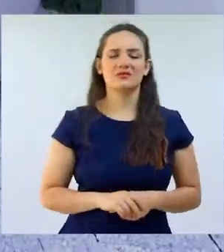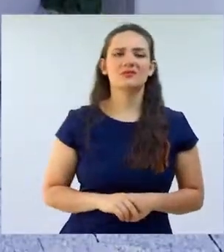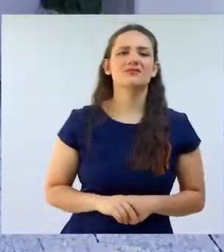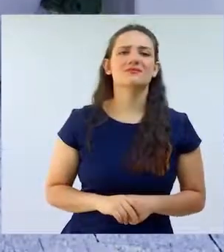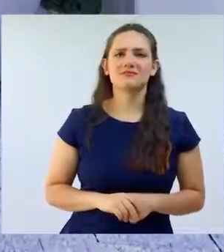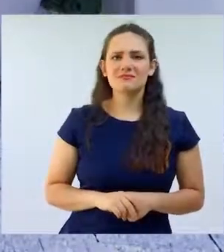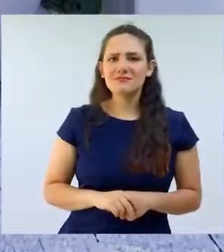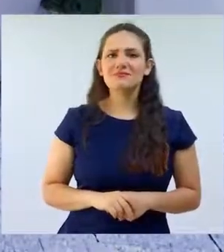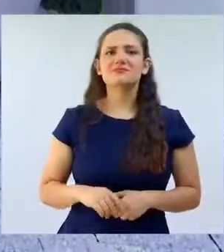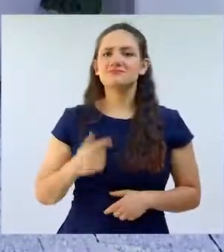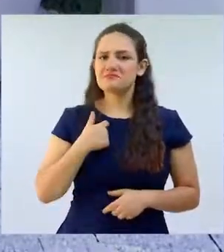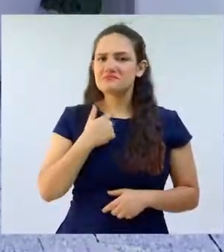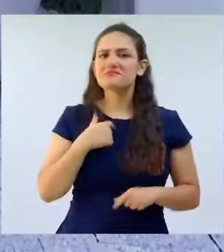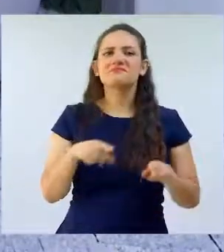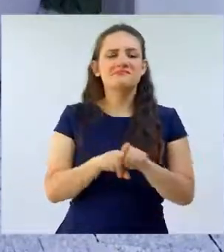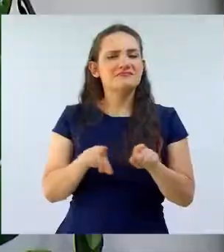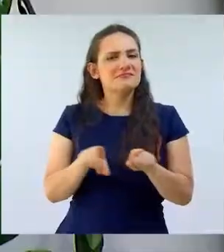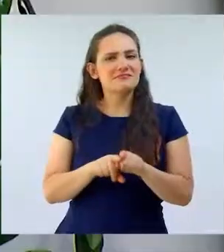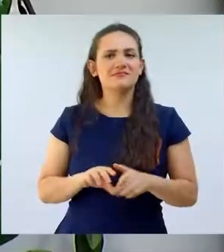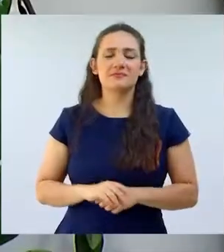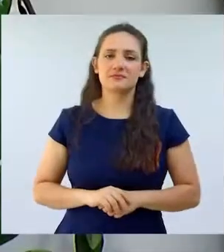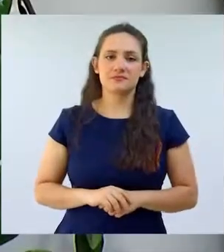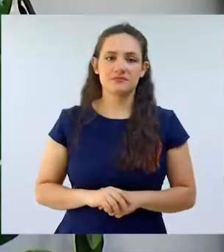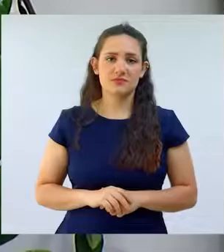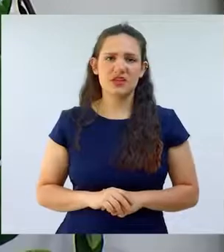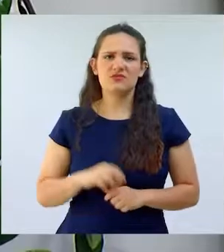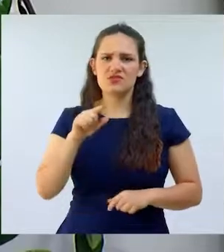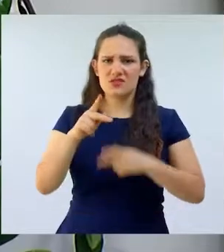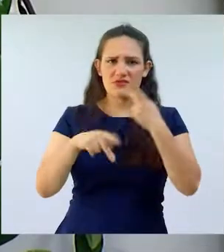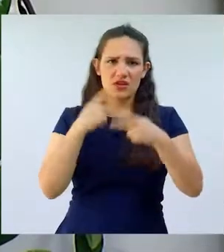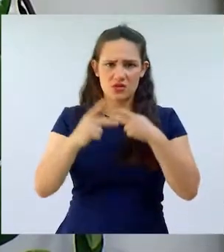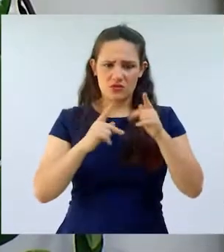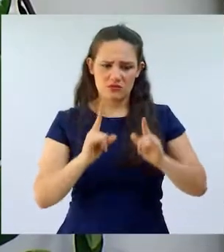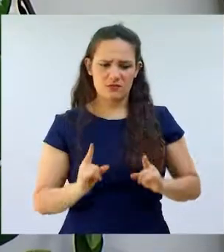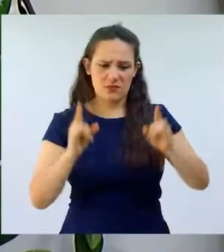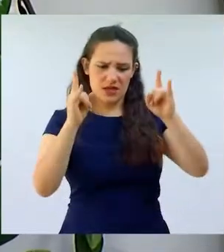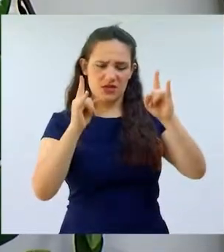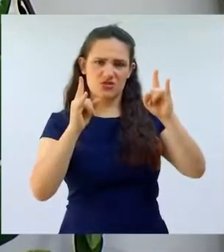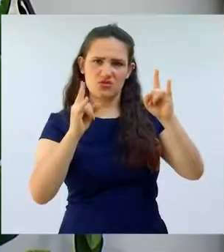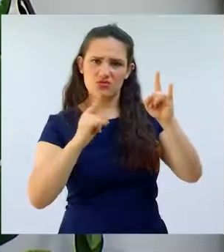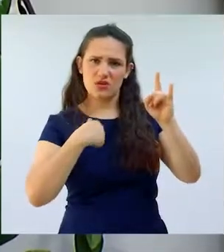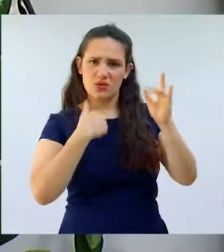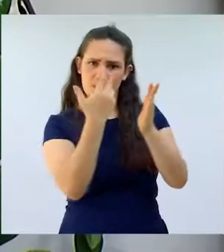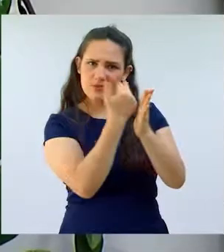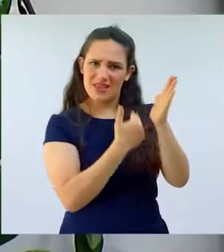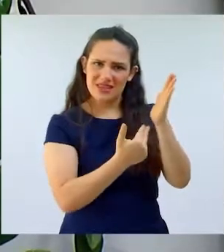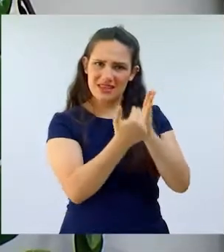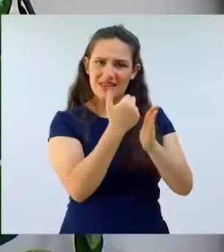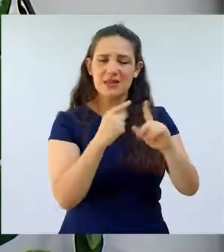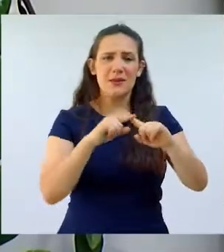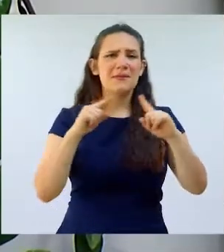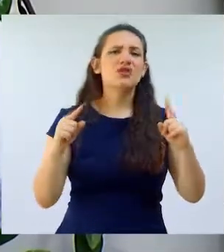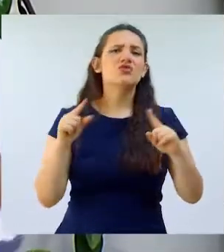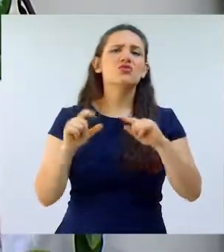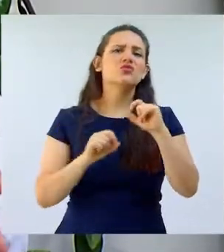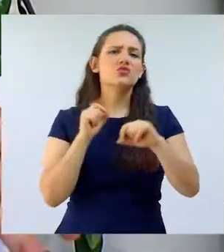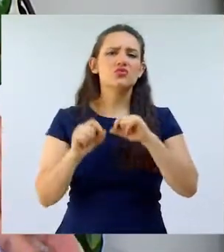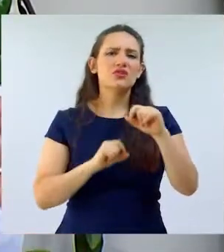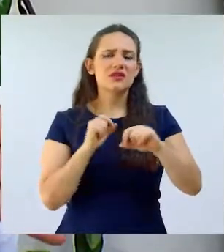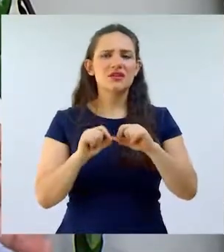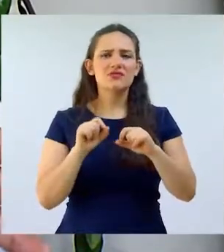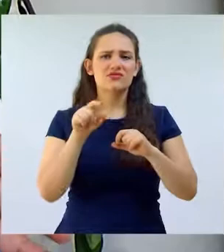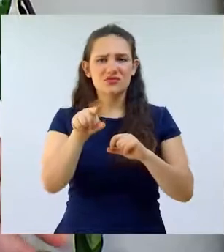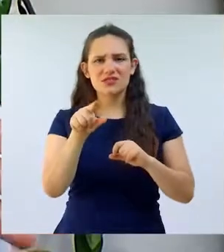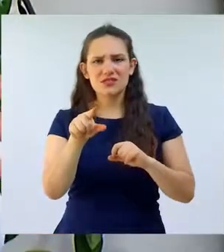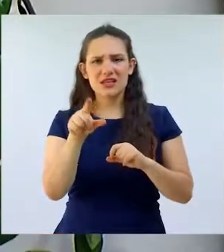bom, não sou só eu, então eu não falei que você... A Débora estava junto. Vamos agora, você falou a questão dos painéis, acho que uma coisa que é um símbolo para você,